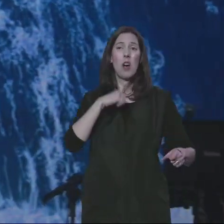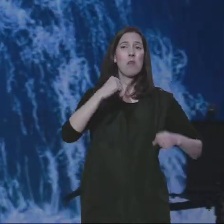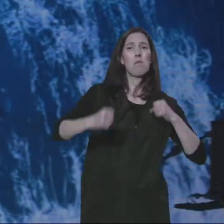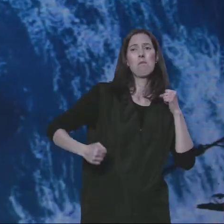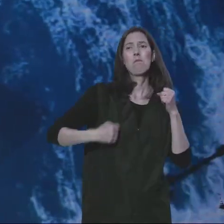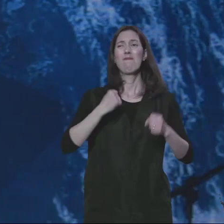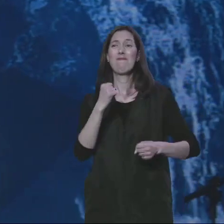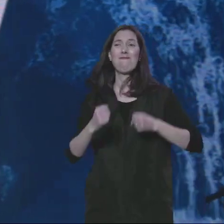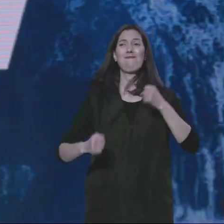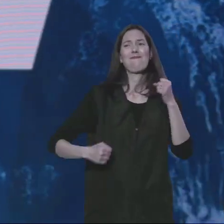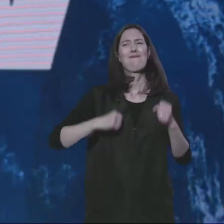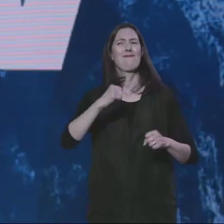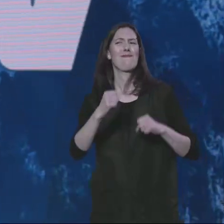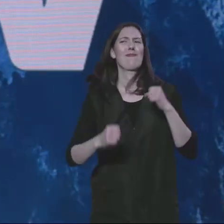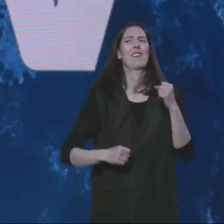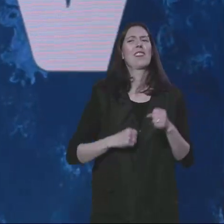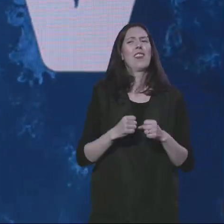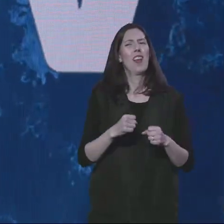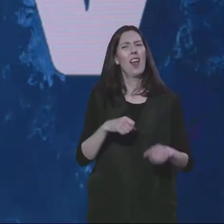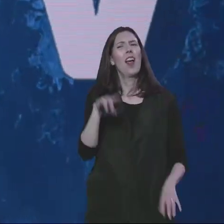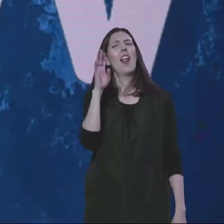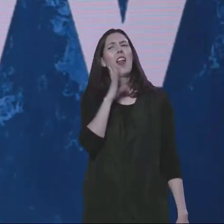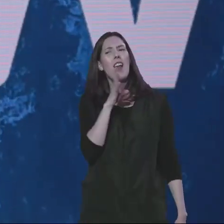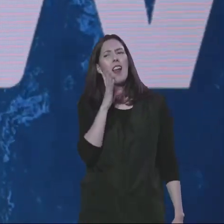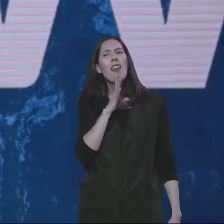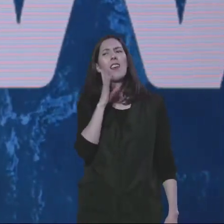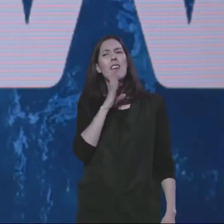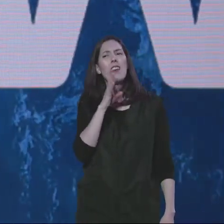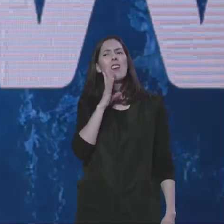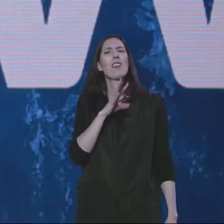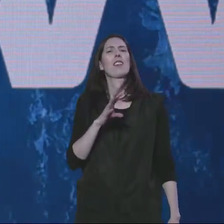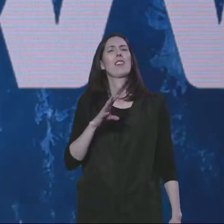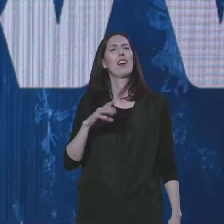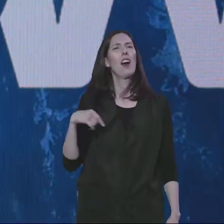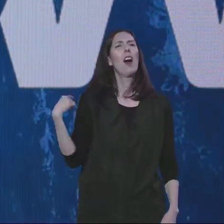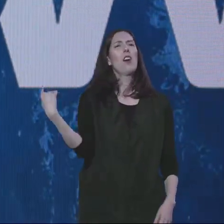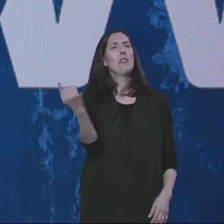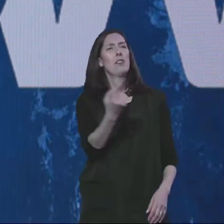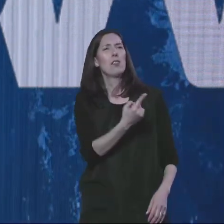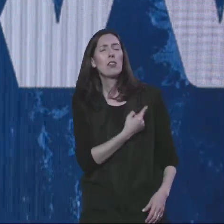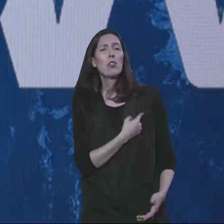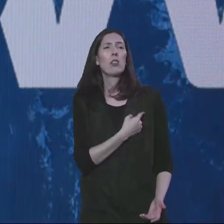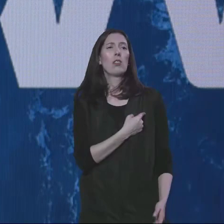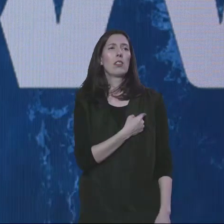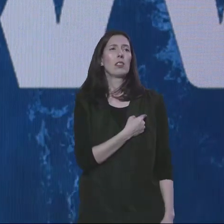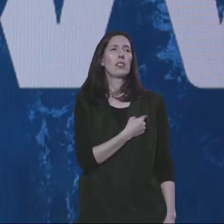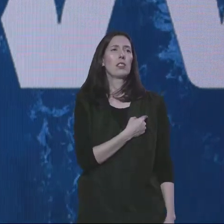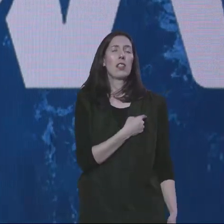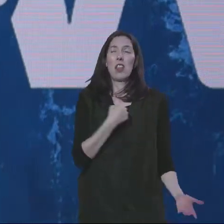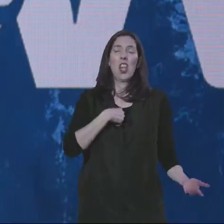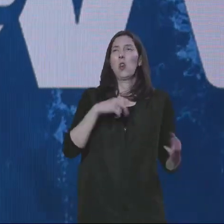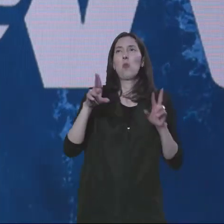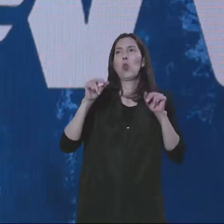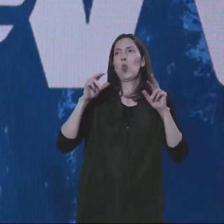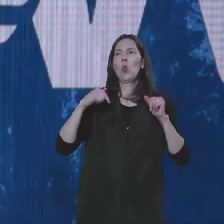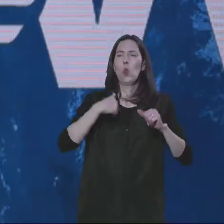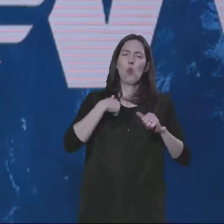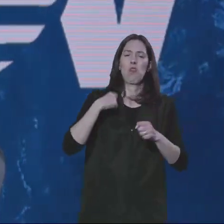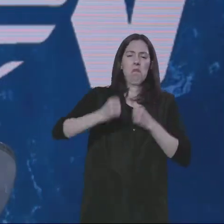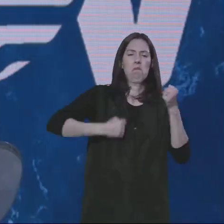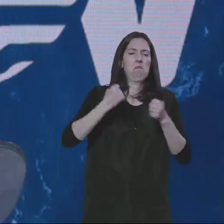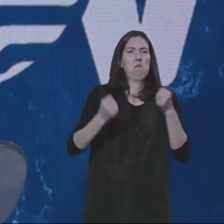E é interessante você enxergar a maratona. Eu nunca participei de uma